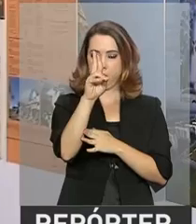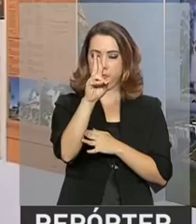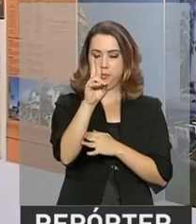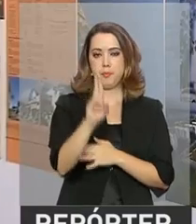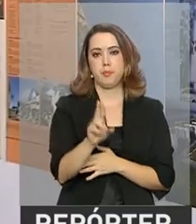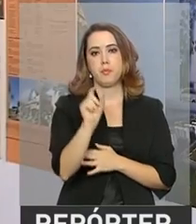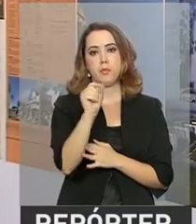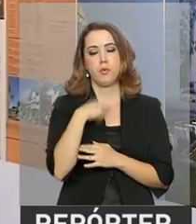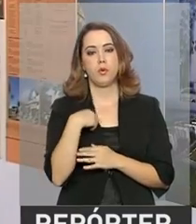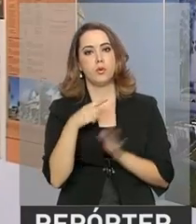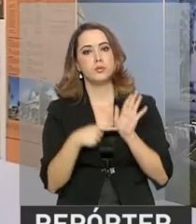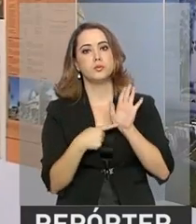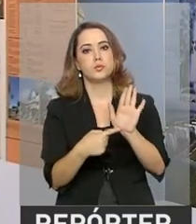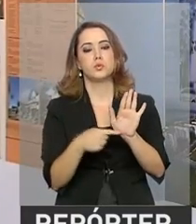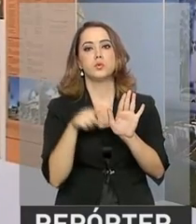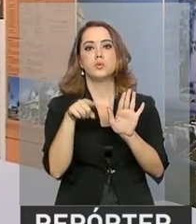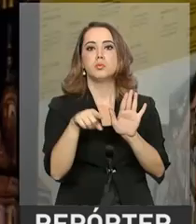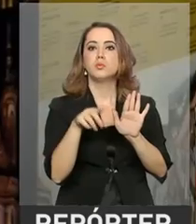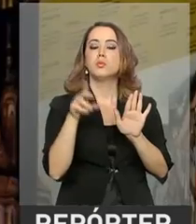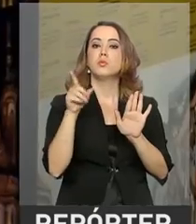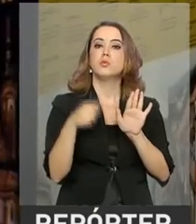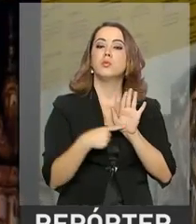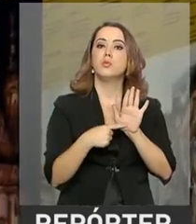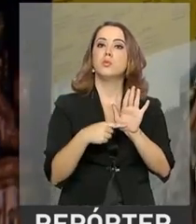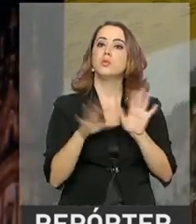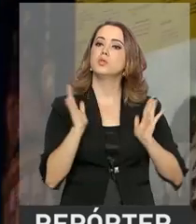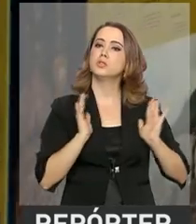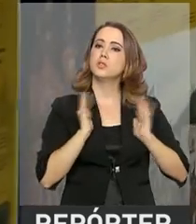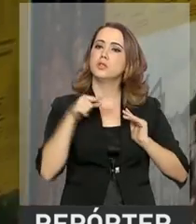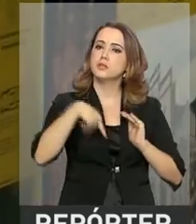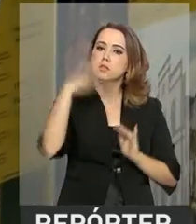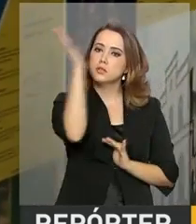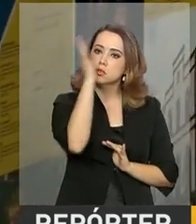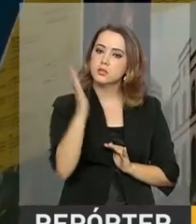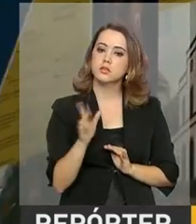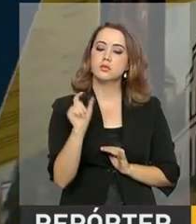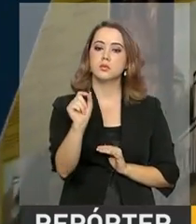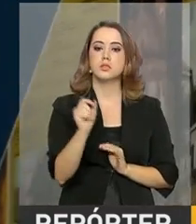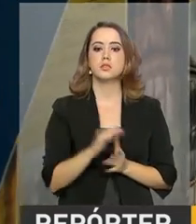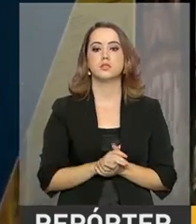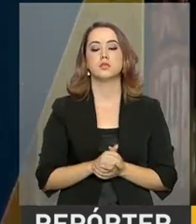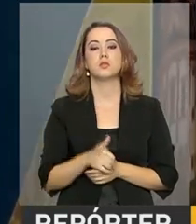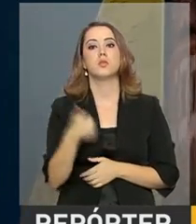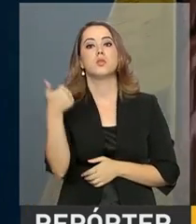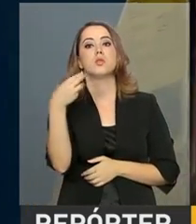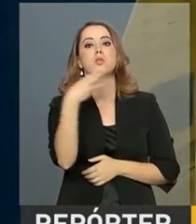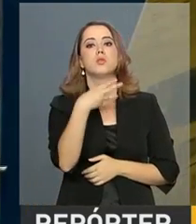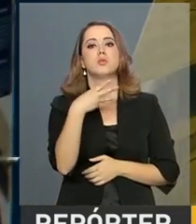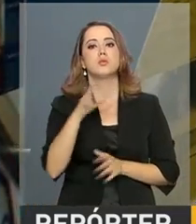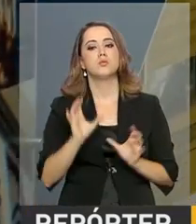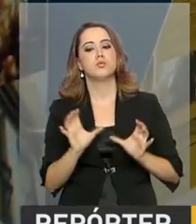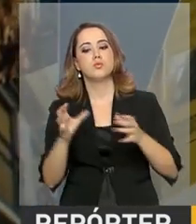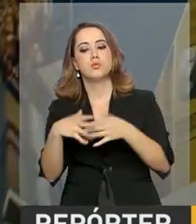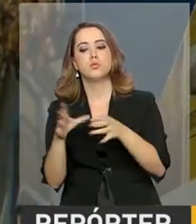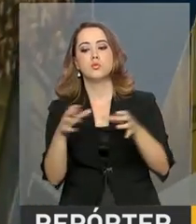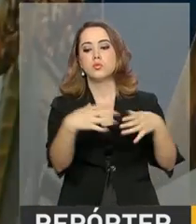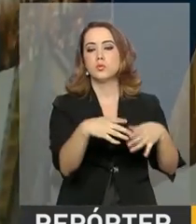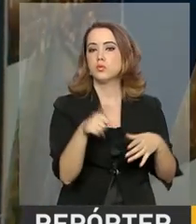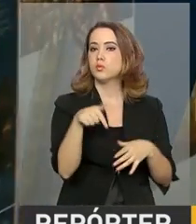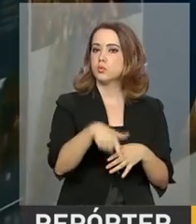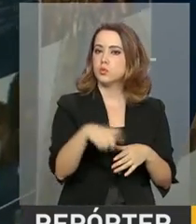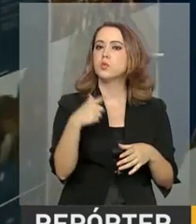país, reconhecida pela Unesco. O Brasil tem 13 sítios reconhecidos pela Unesco como patrimônios